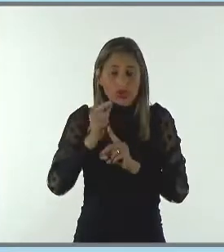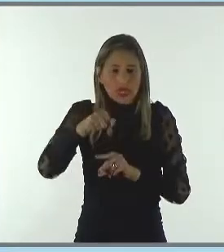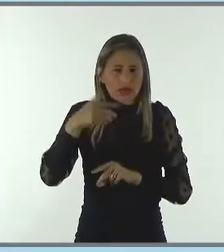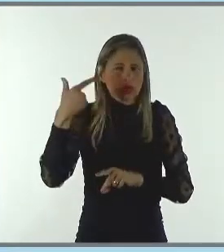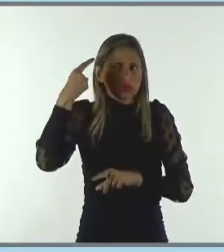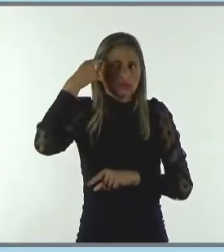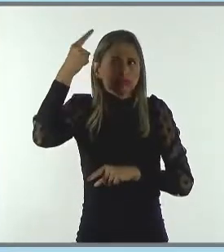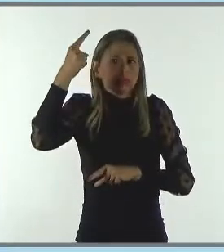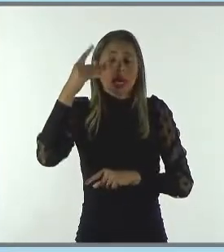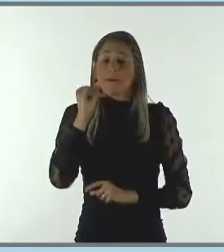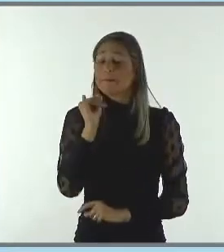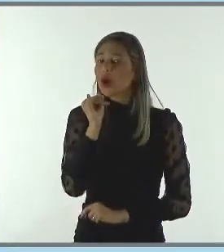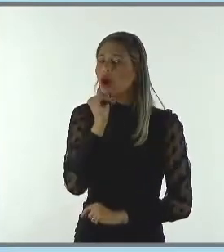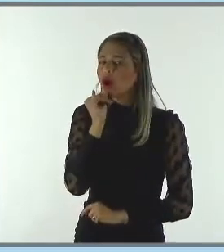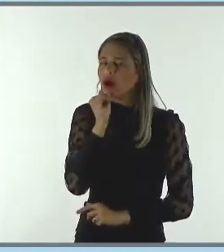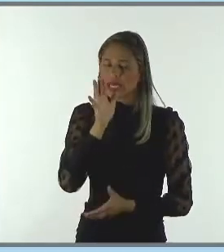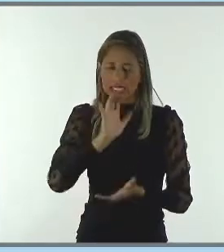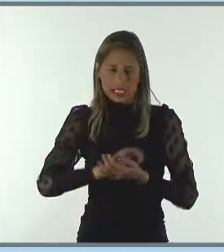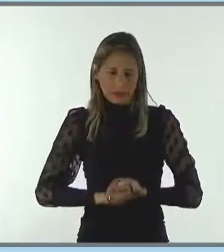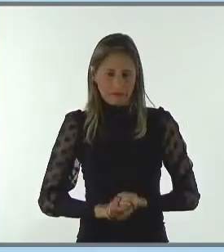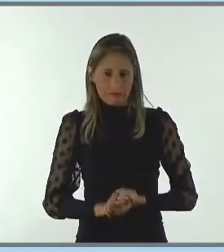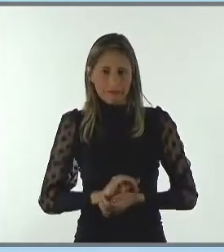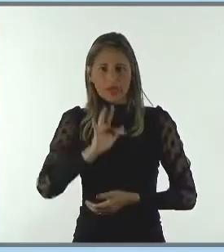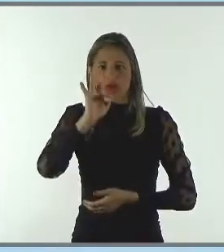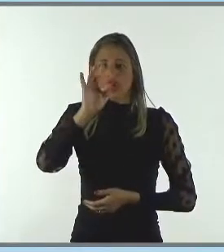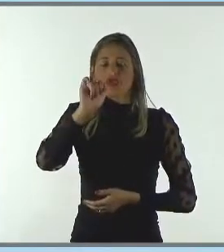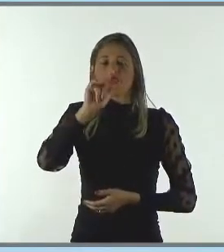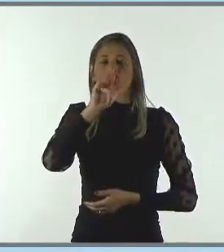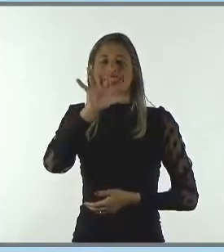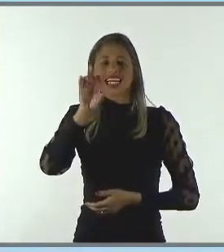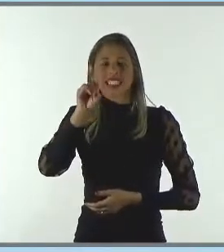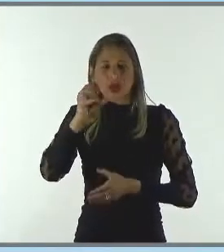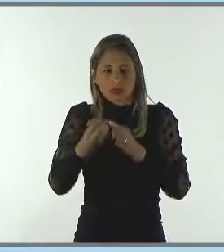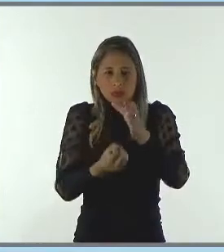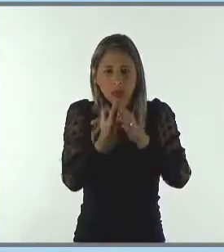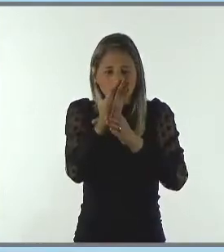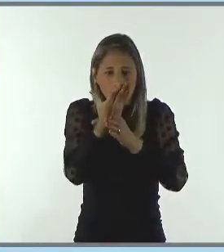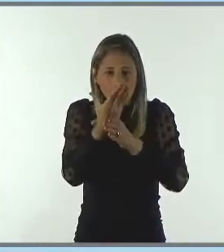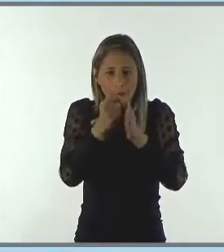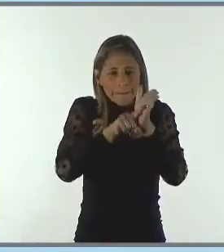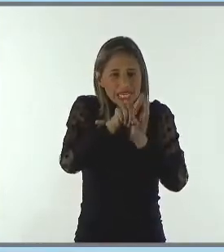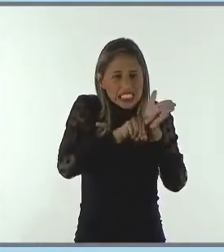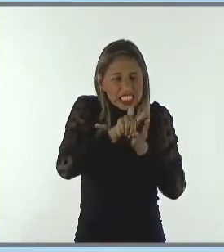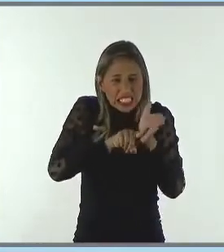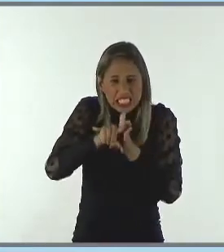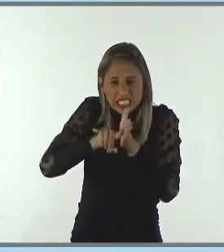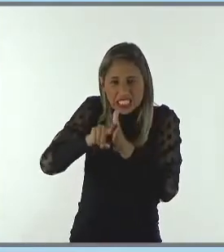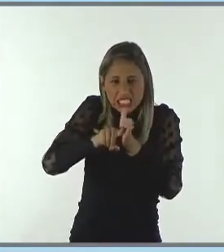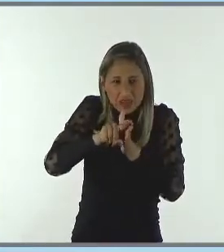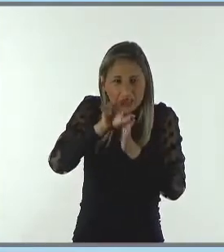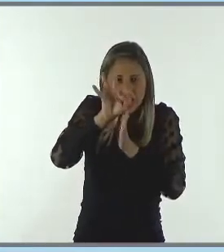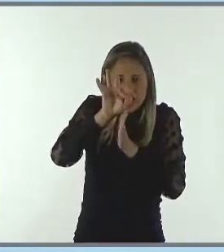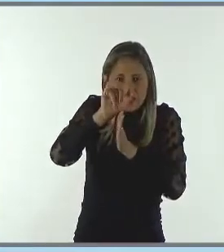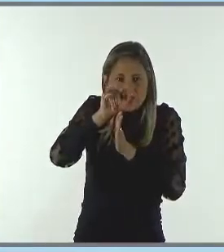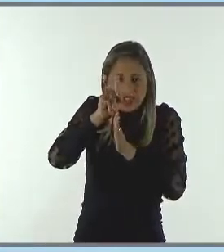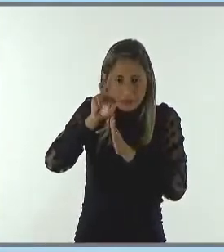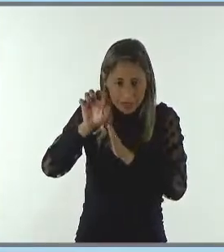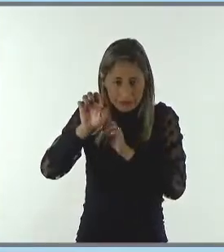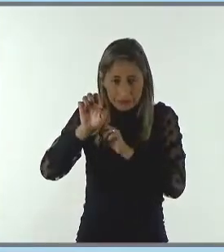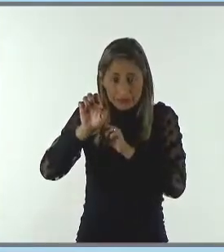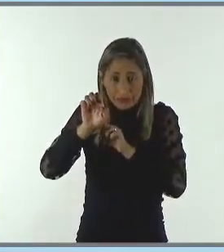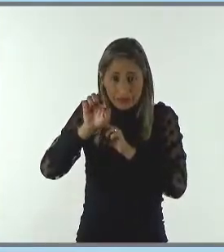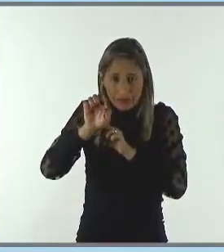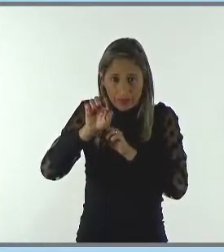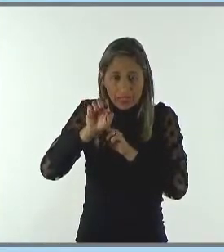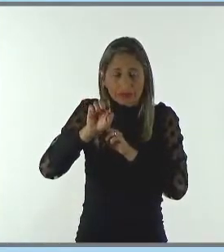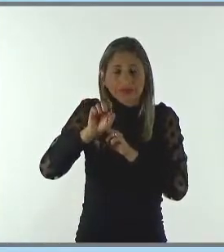Então, por exemplo, a Fundação do Instituto de Pesquisas Econômicas, a FIP, a Câmara Brasileira do Livro e o